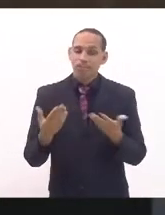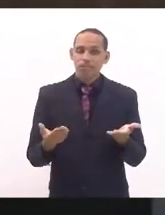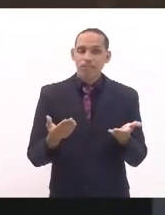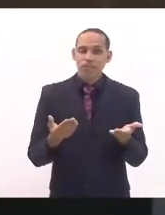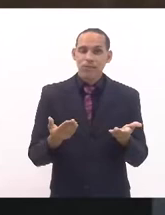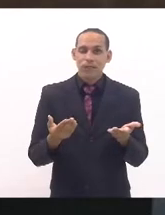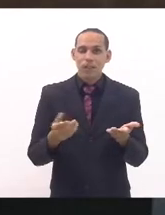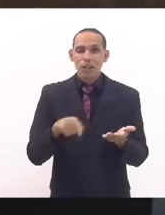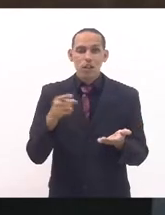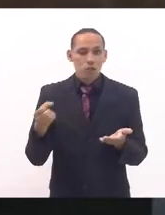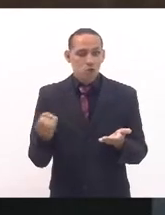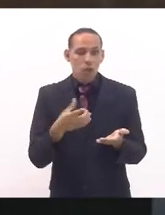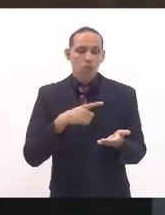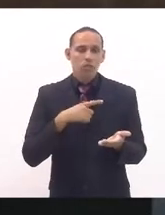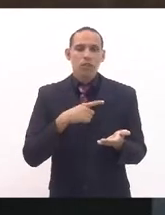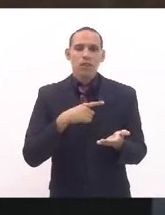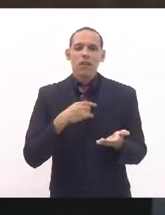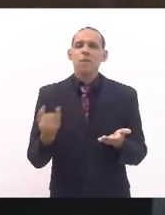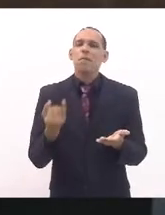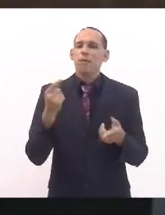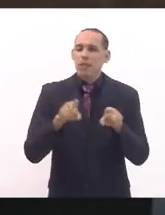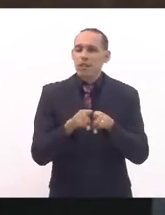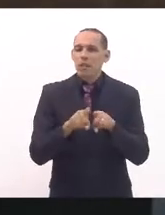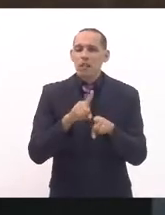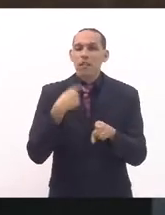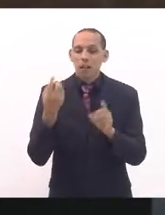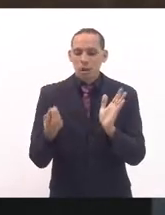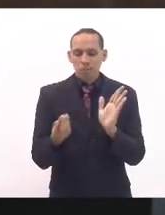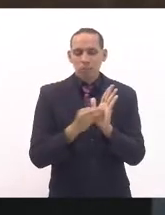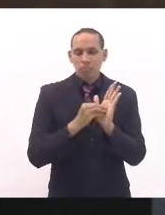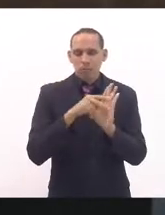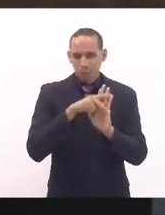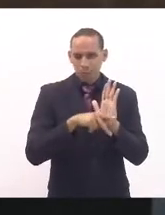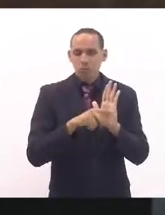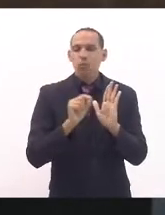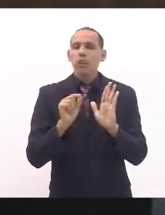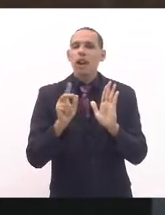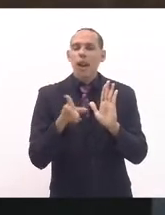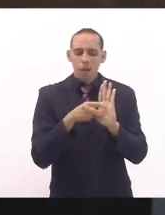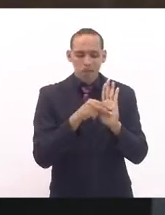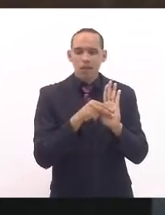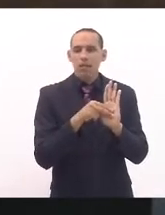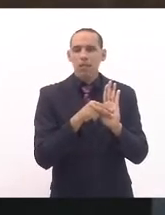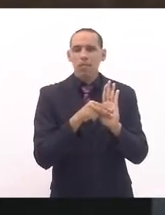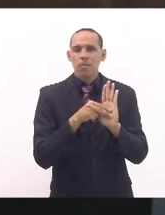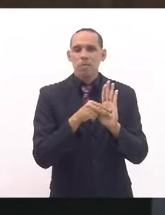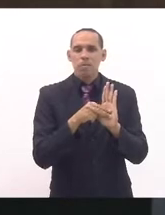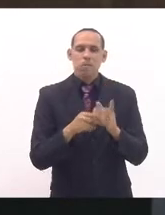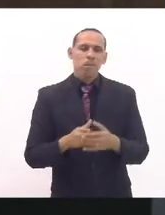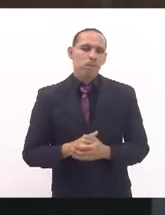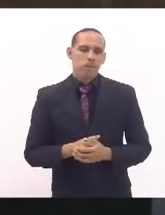estavam mais atualizados. Achei importante também que a gente incorporou no projeto uma emenda que